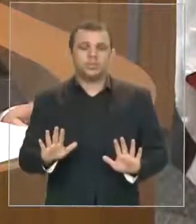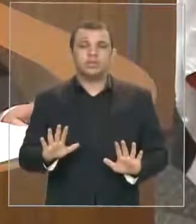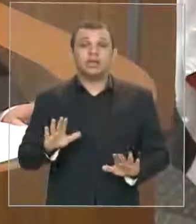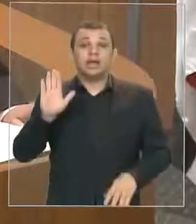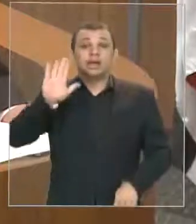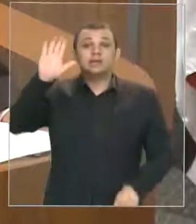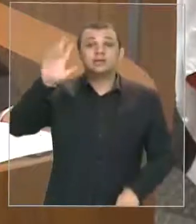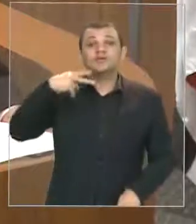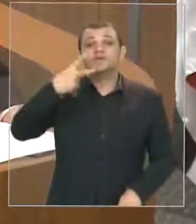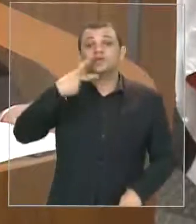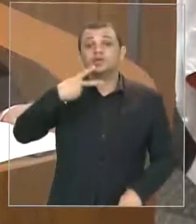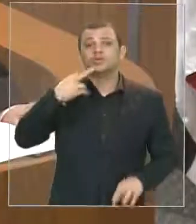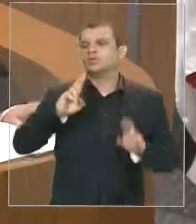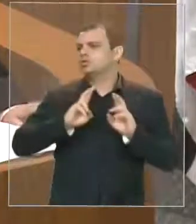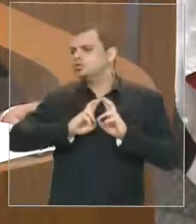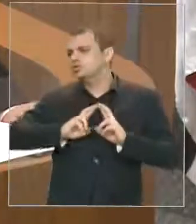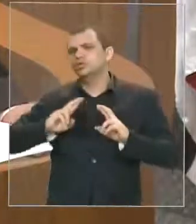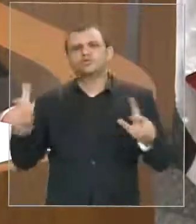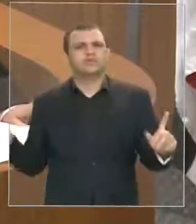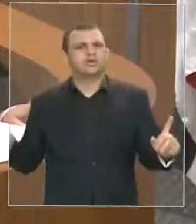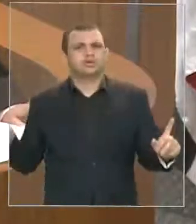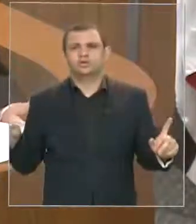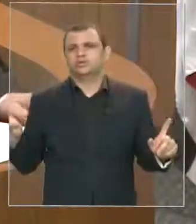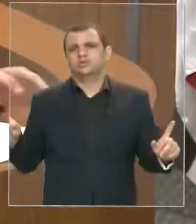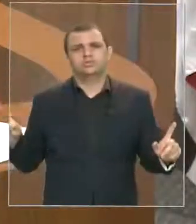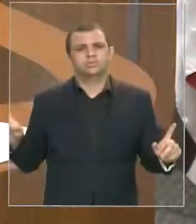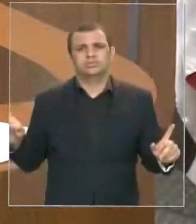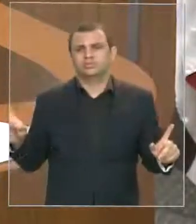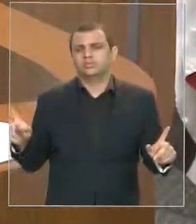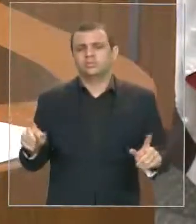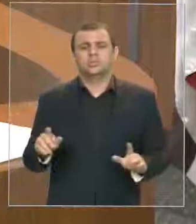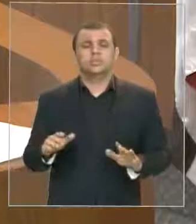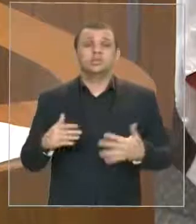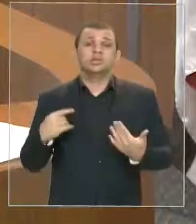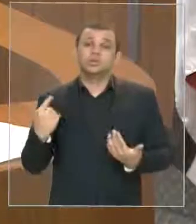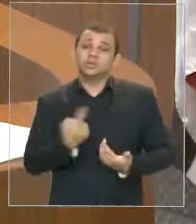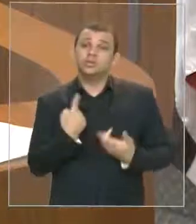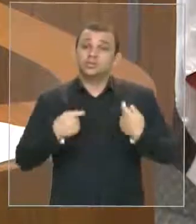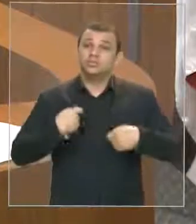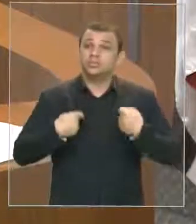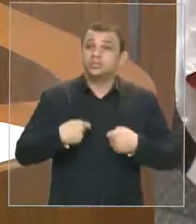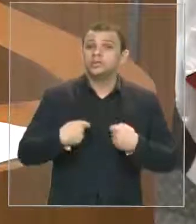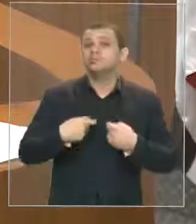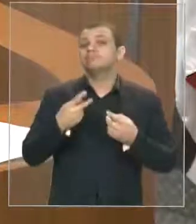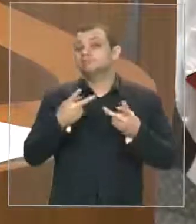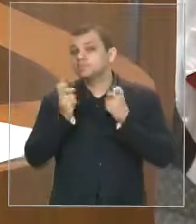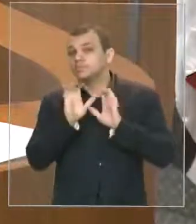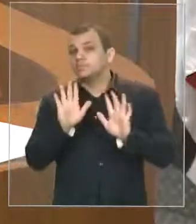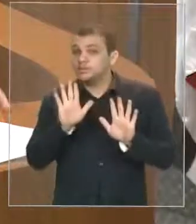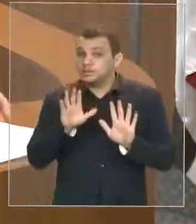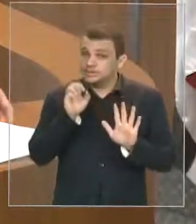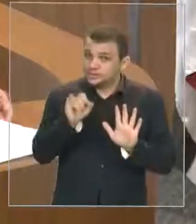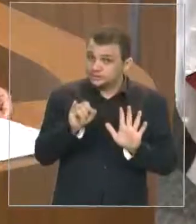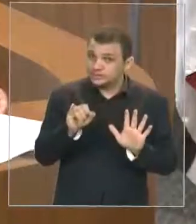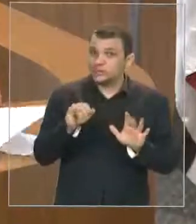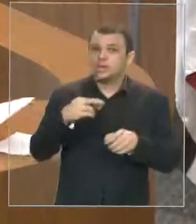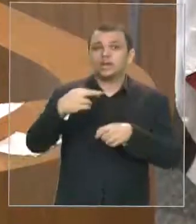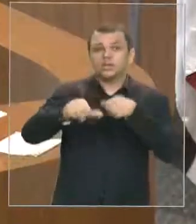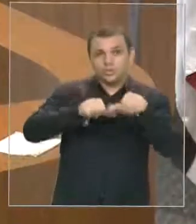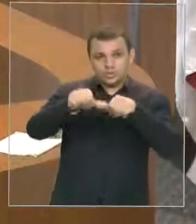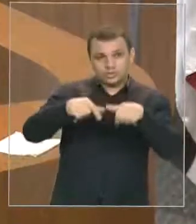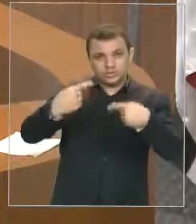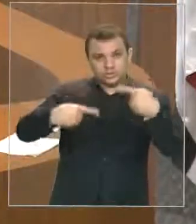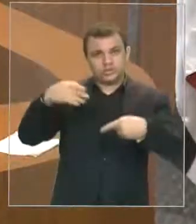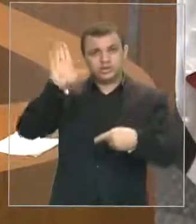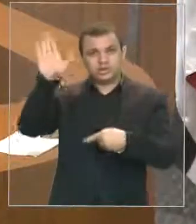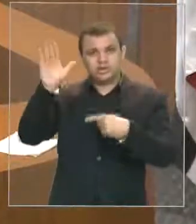município pequeno é uma realidade completamente diferente. Então, a gente tem que ver se essa reforma política, da forma como está sendo tratada pelo